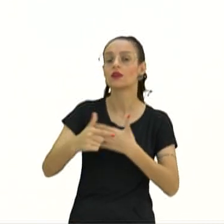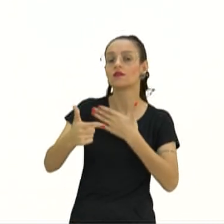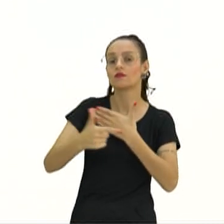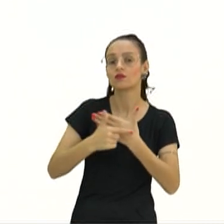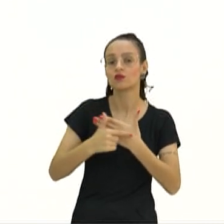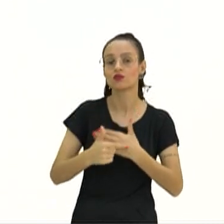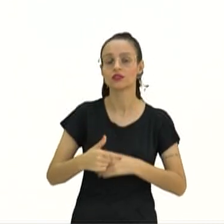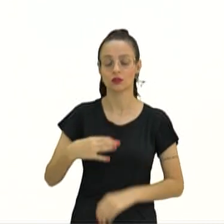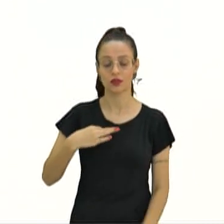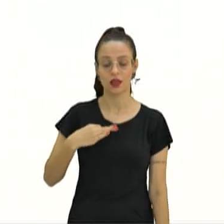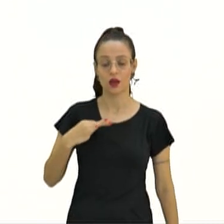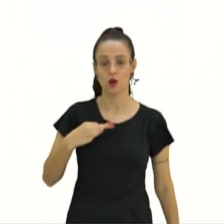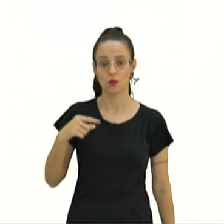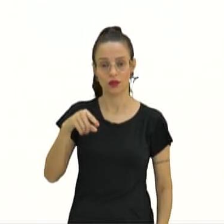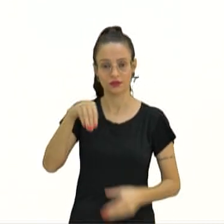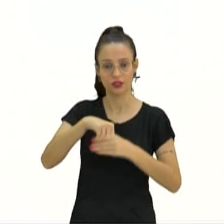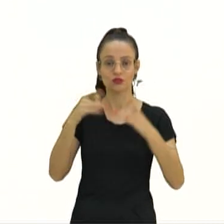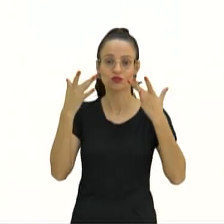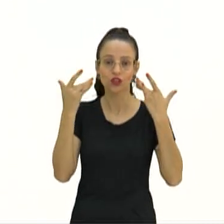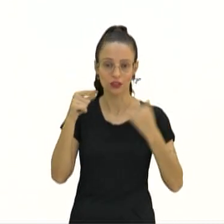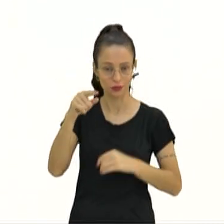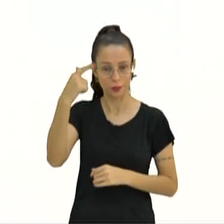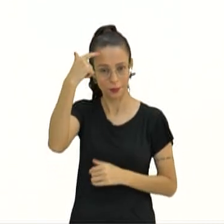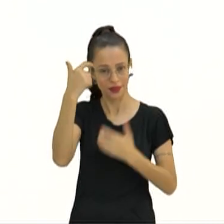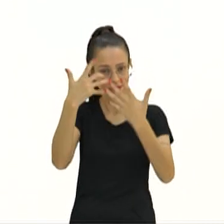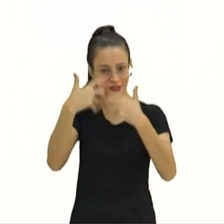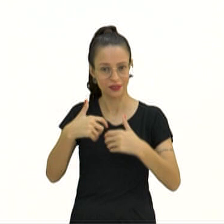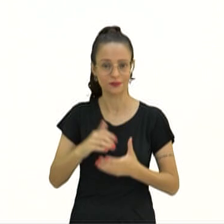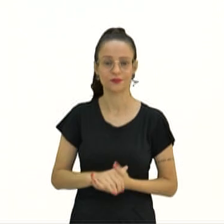então, do figurino no teatro? Vamos pensar.